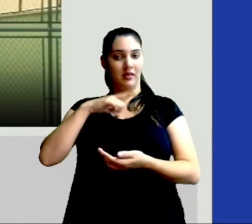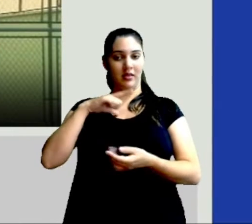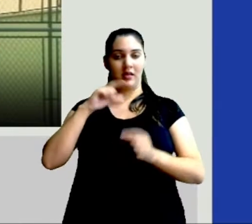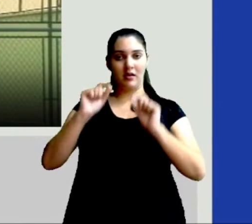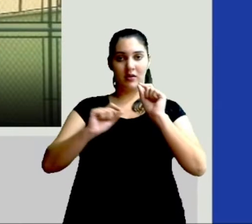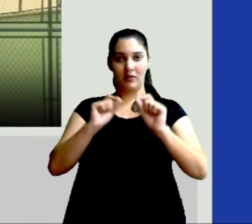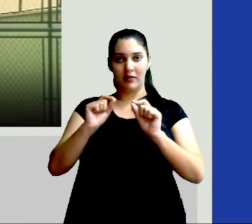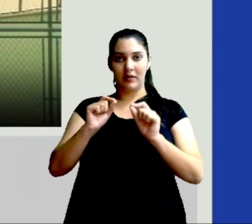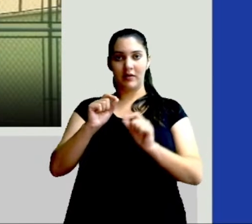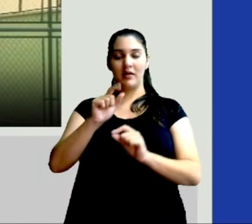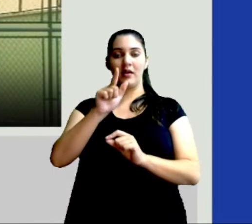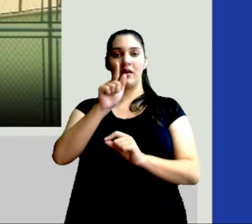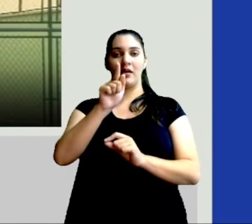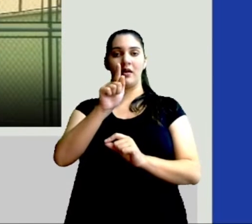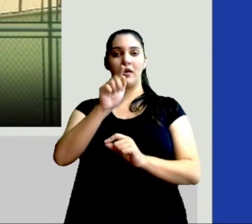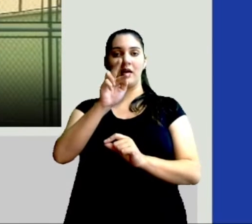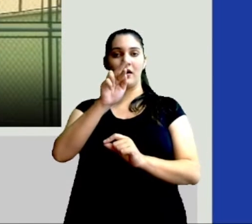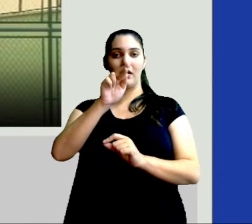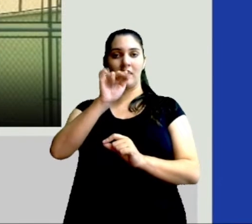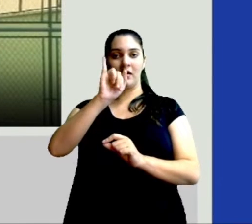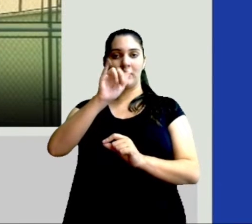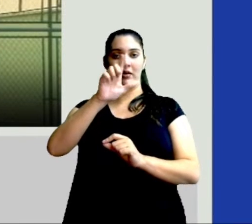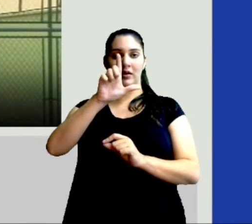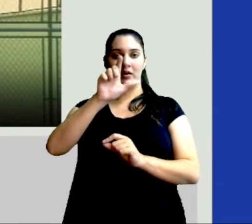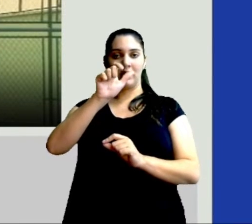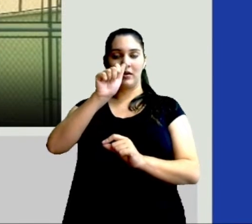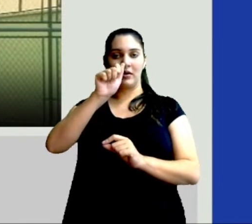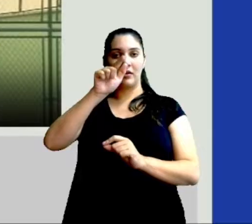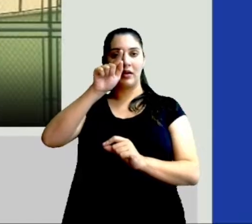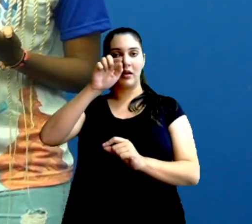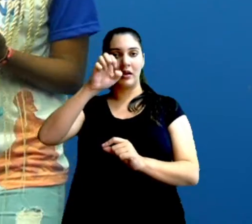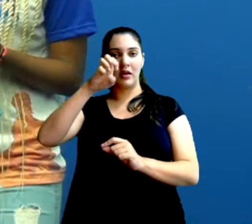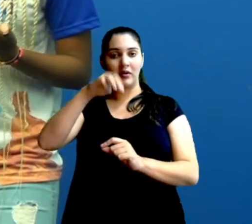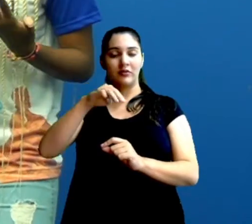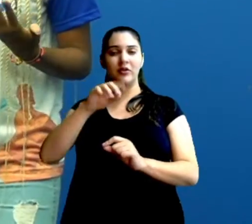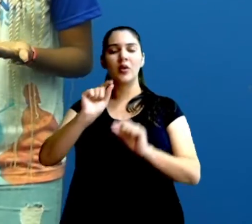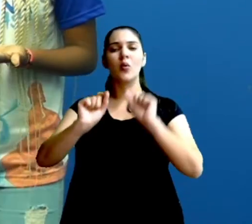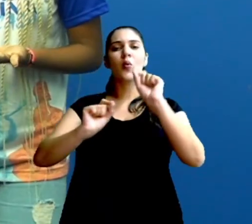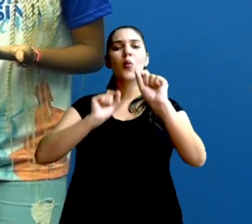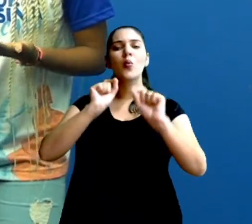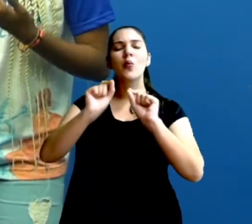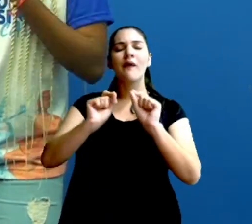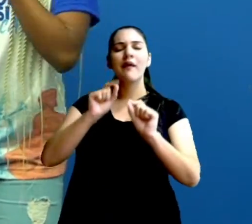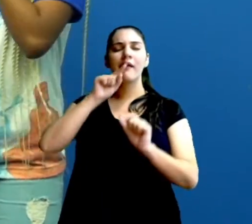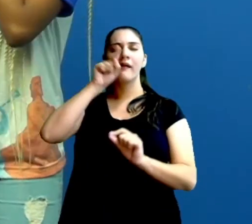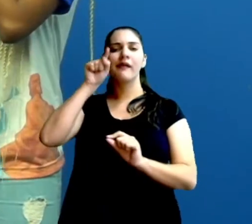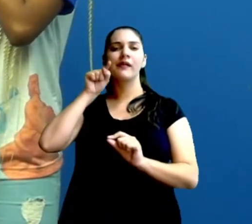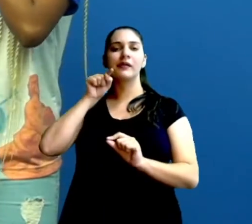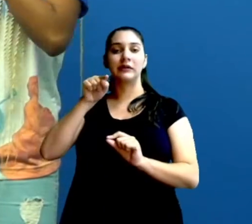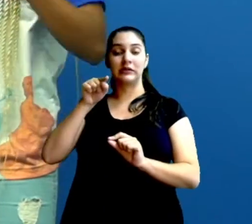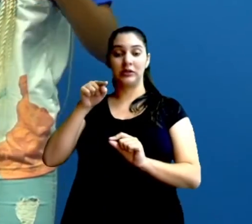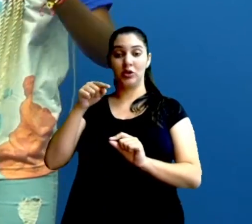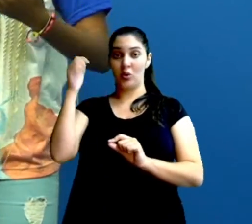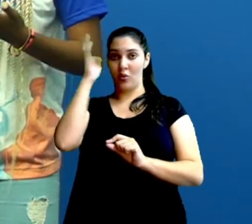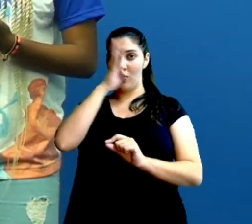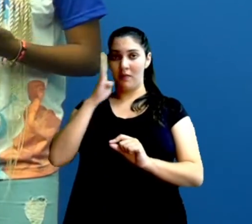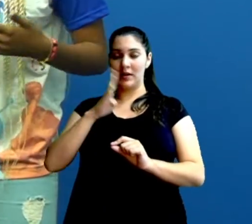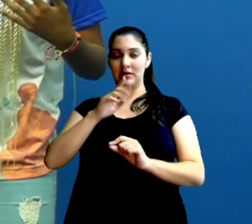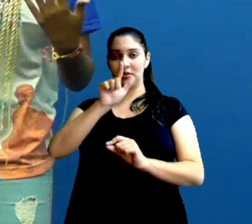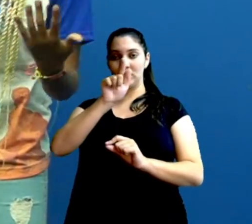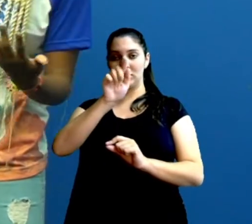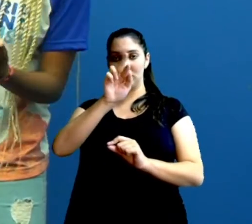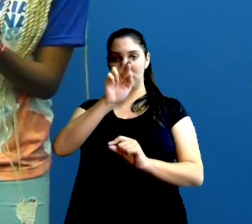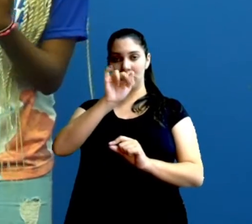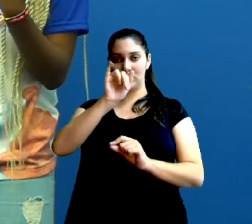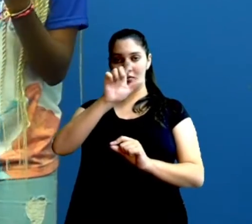tem a grilagem. A origem da grilagem, né? E o que é grilagem, né? No Brasil, a